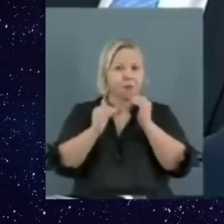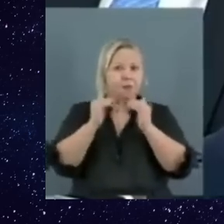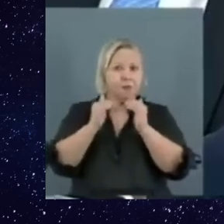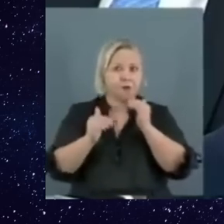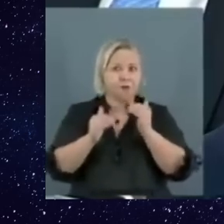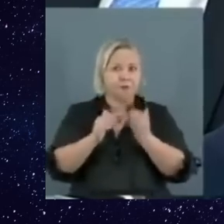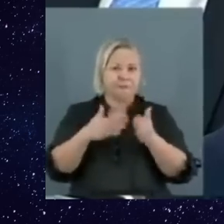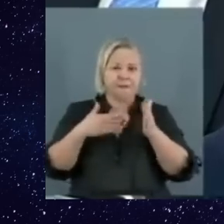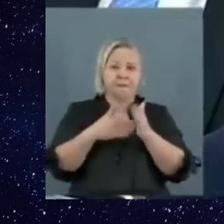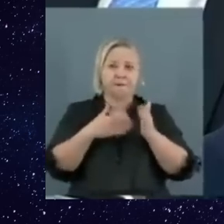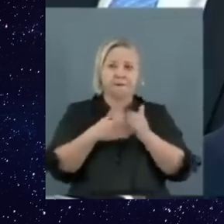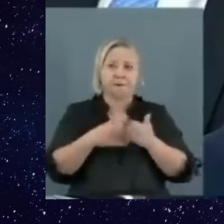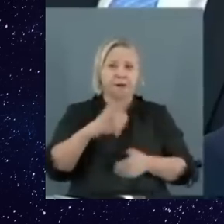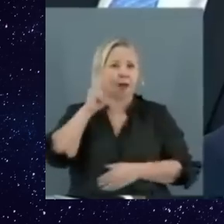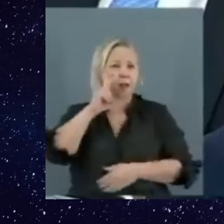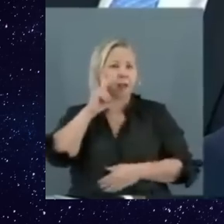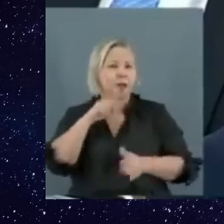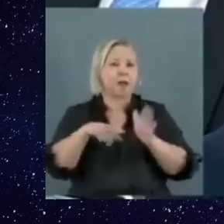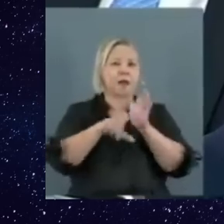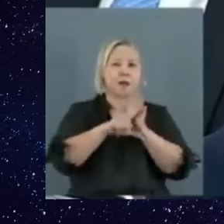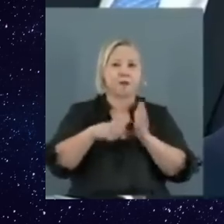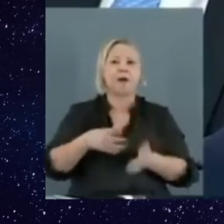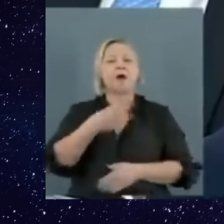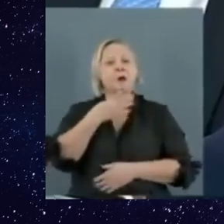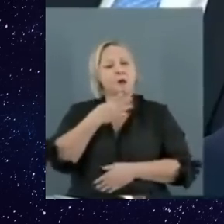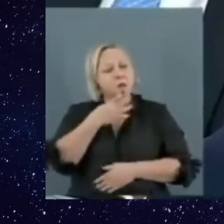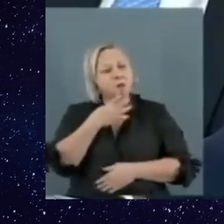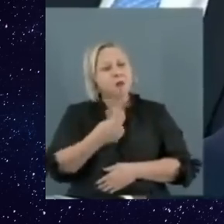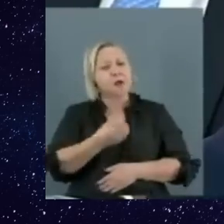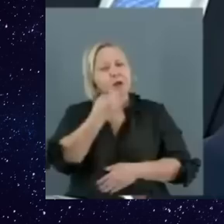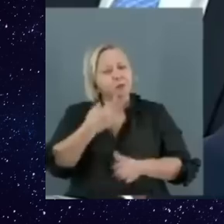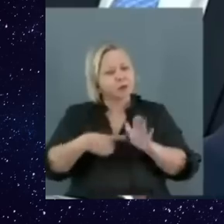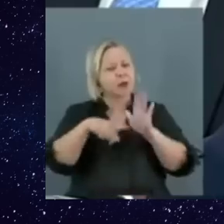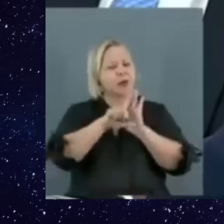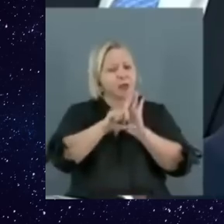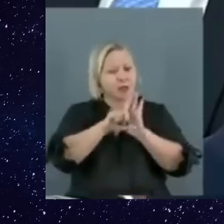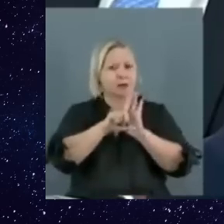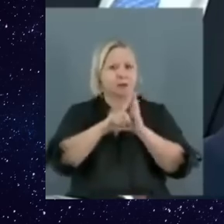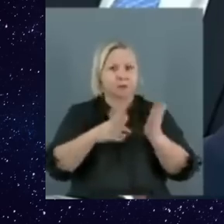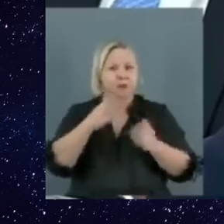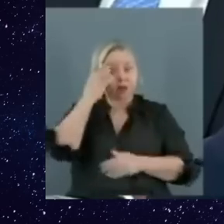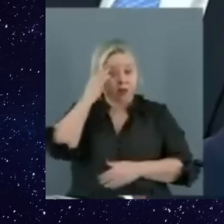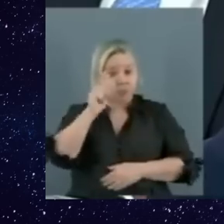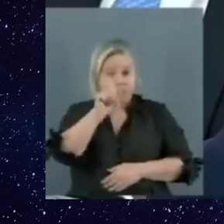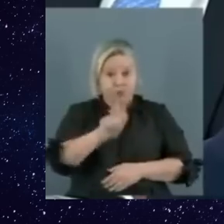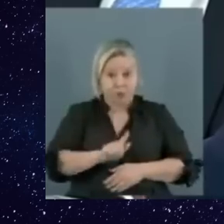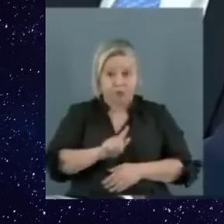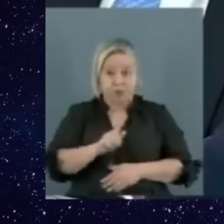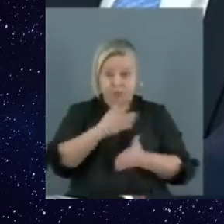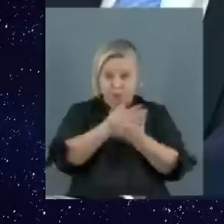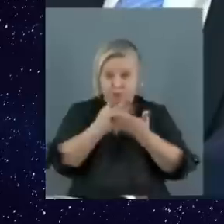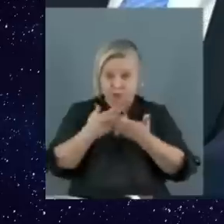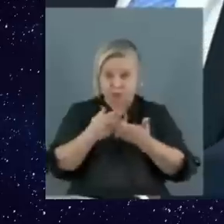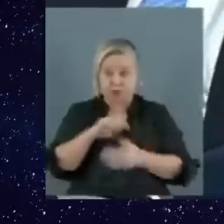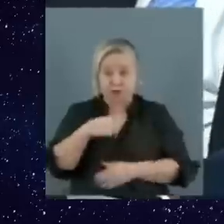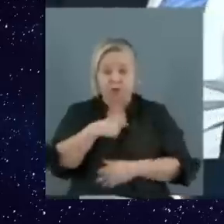que interromper. Lembra de legalidade? Eu conheço muito bem a lei, ministro. Eu sei que na minha gestão do Ministério da Justiça, a